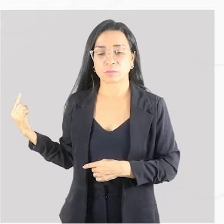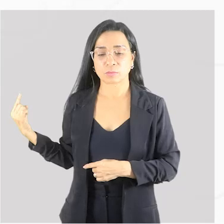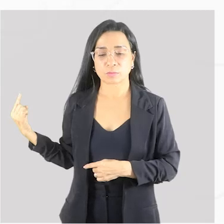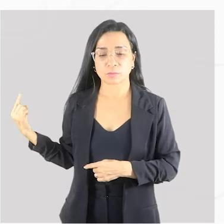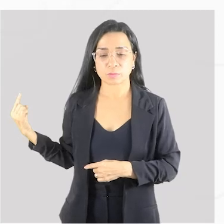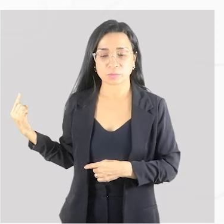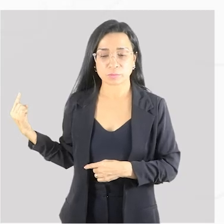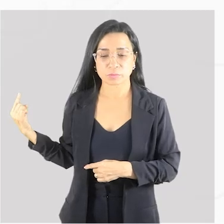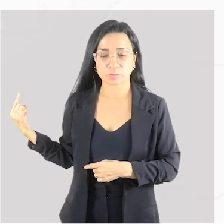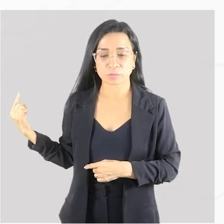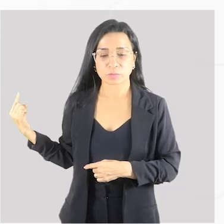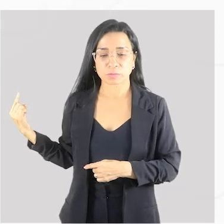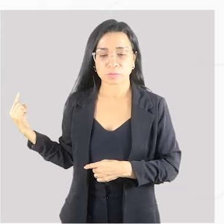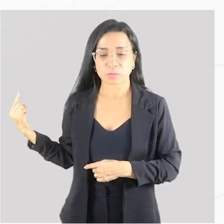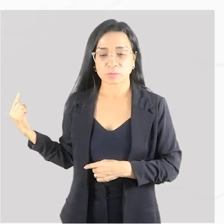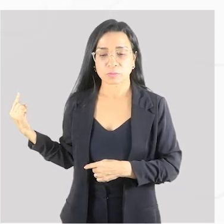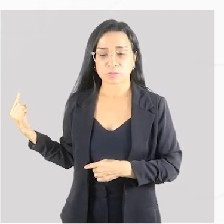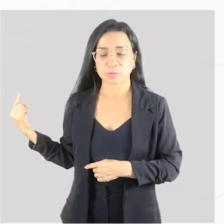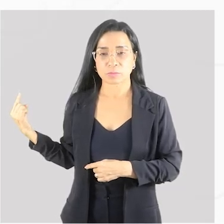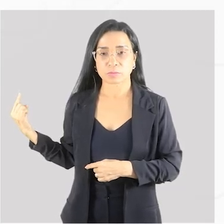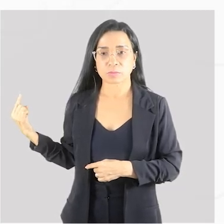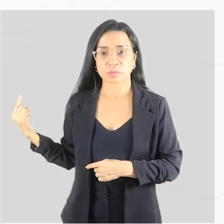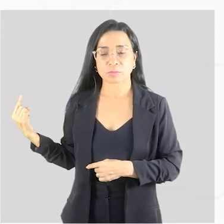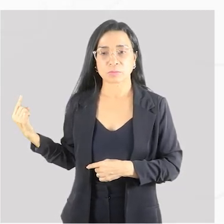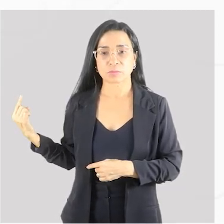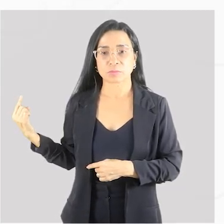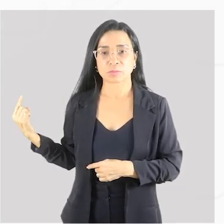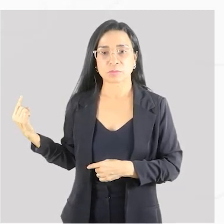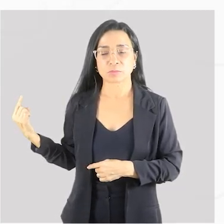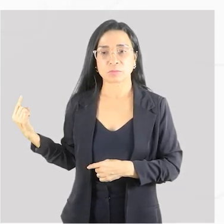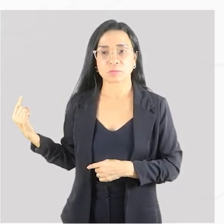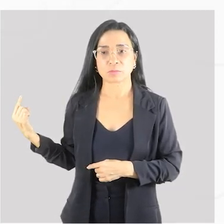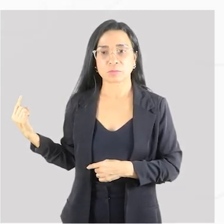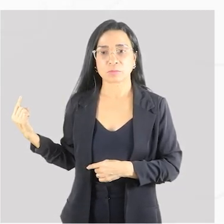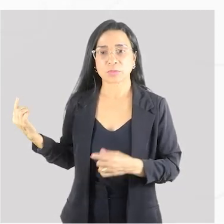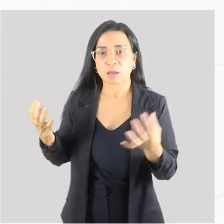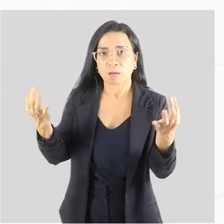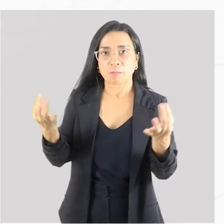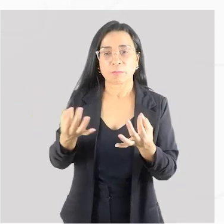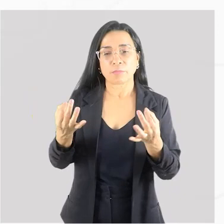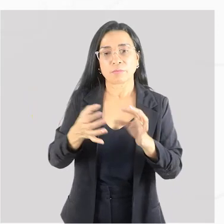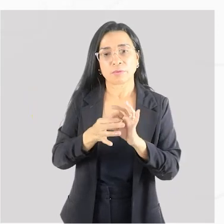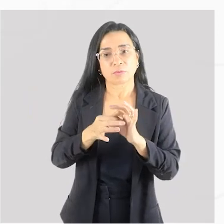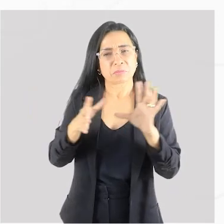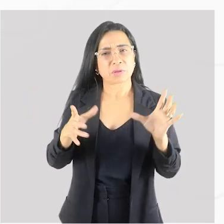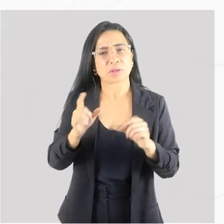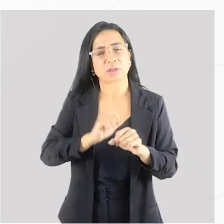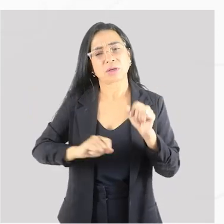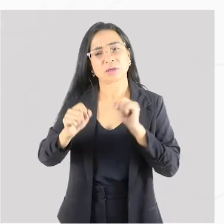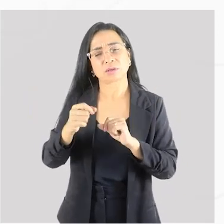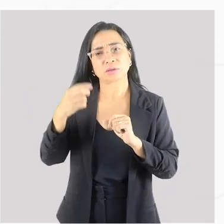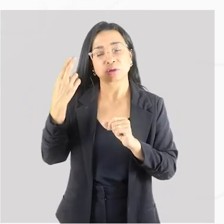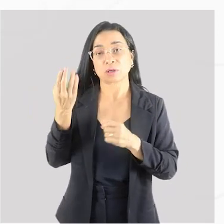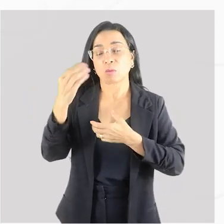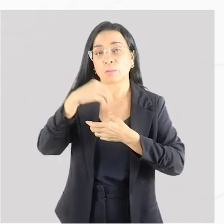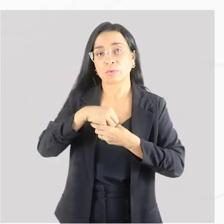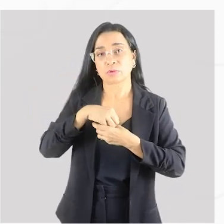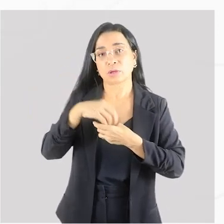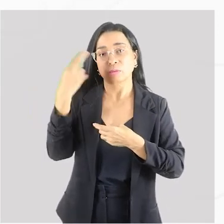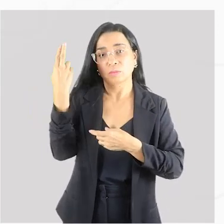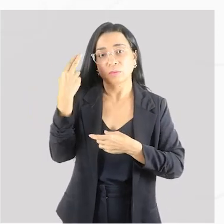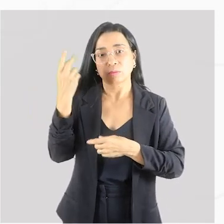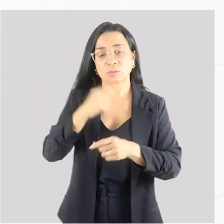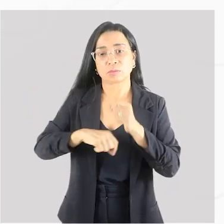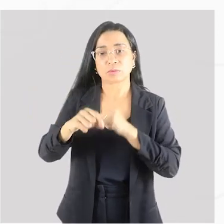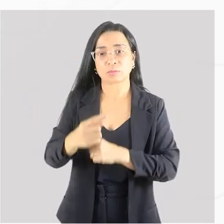sendo este um estado de perfeita liberdade, olha só, perfeita liberdade, estado natural, para ordenar as ações regulares, as posses e as pessoas